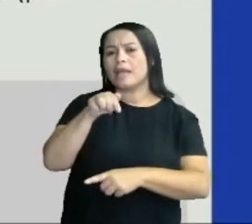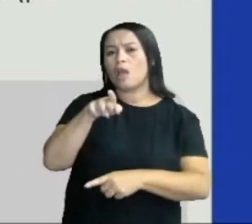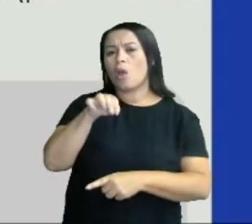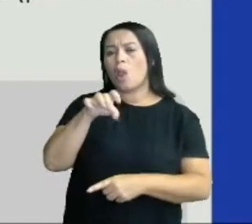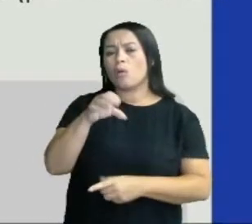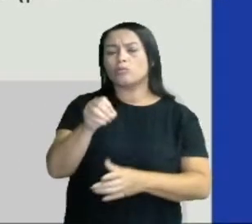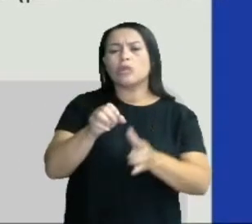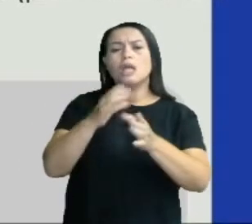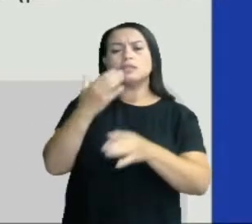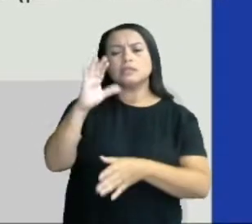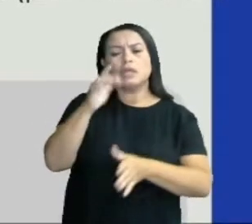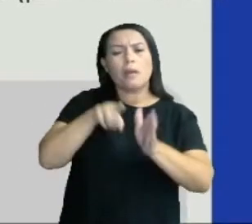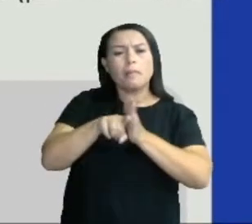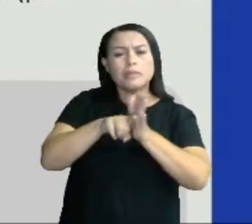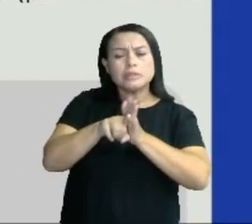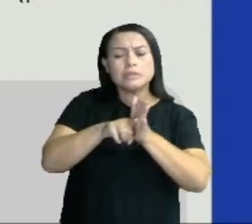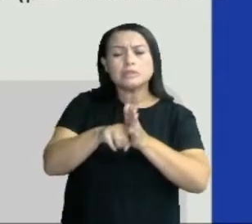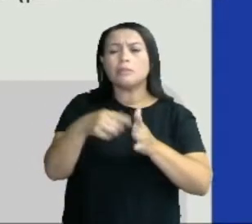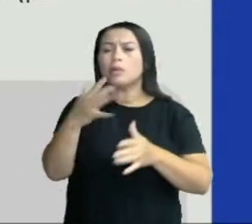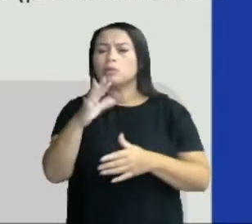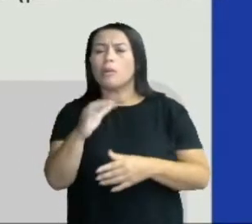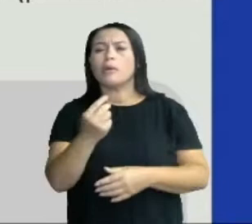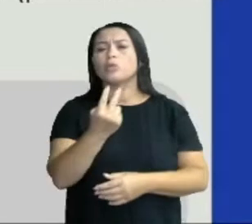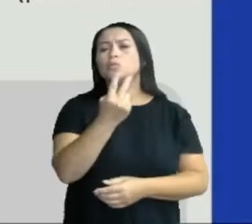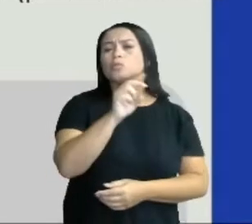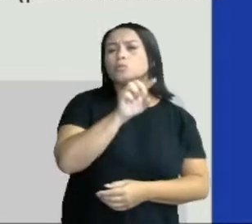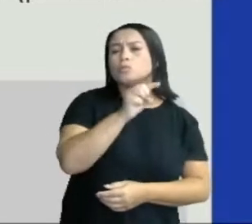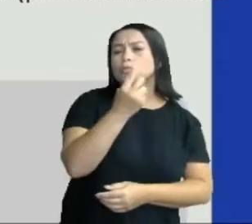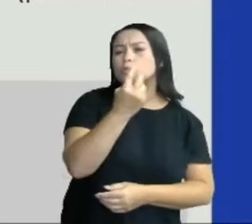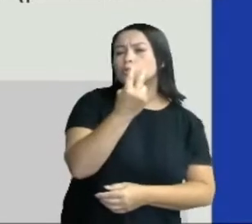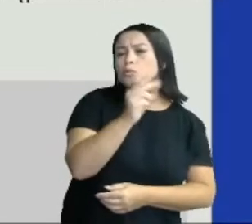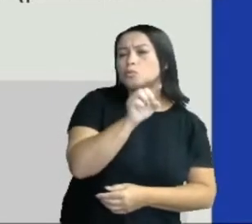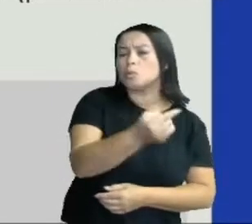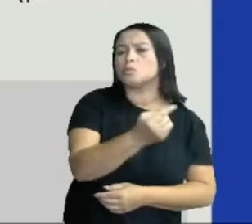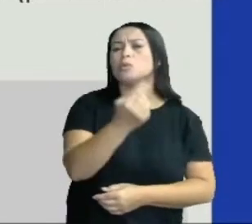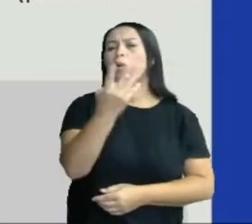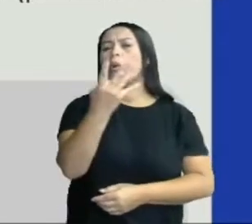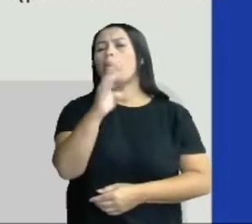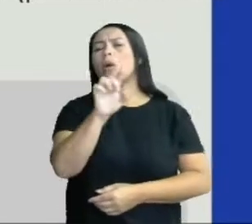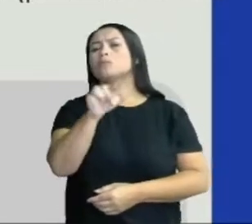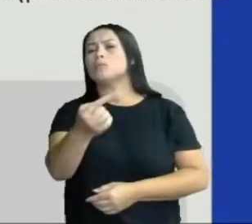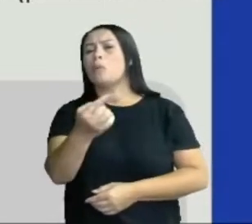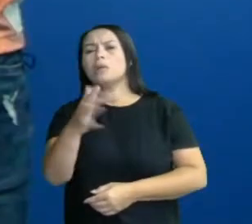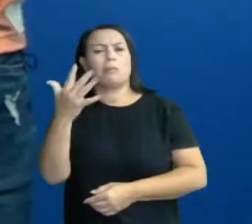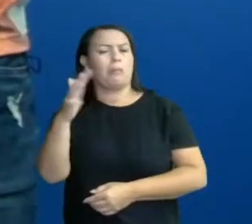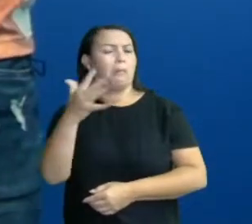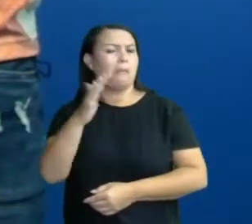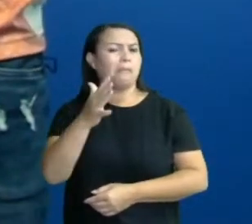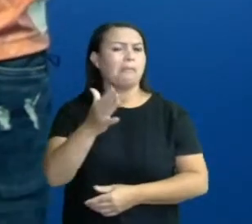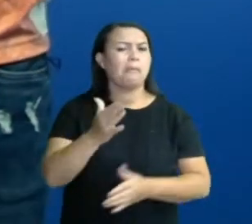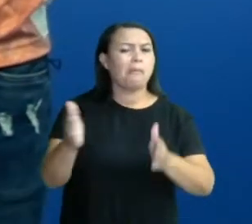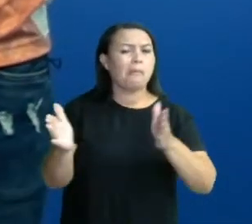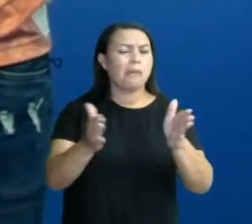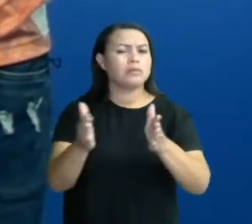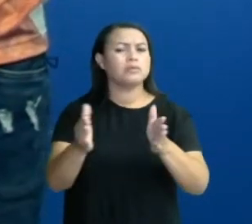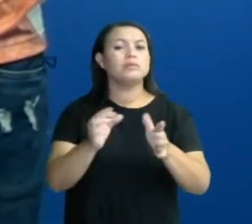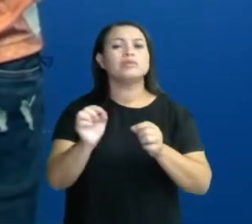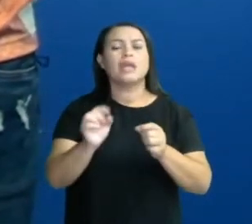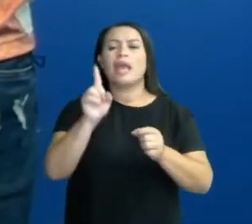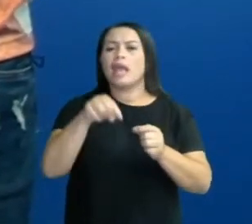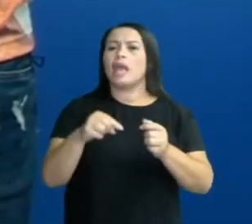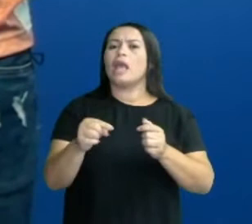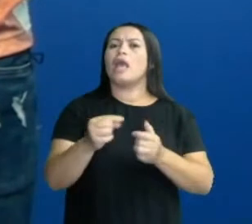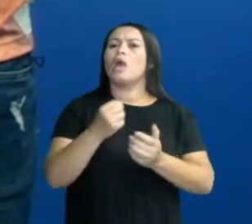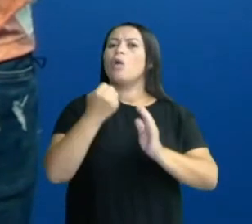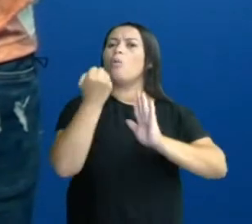pesquisas, ele, né, deve ter aí entre 2.000 e 4.000 anos, né, aproximadamente. Então, é um registro